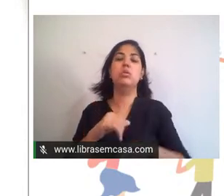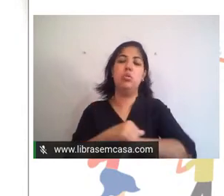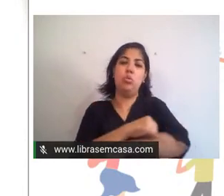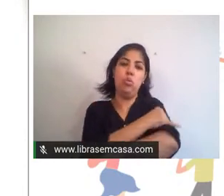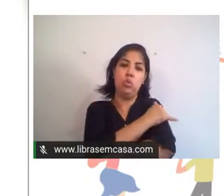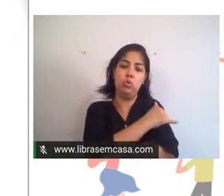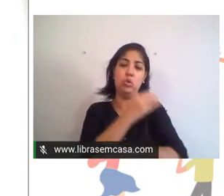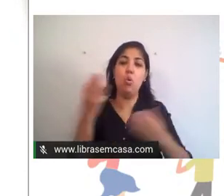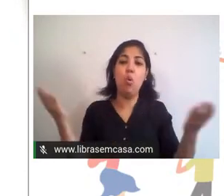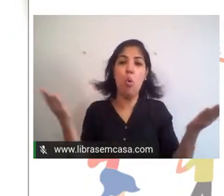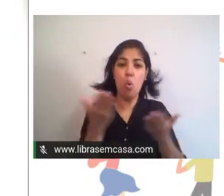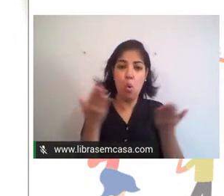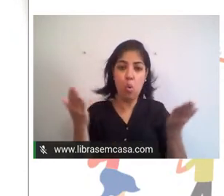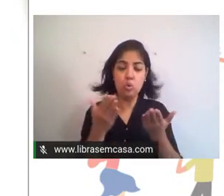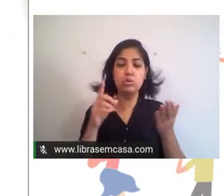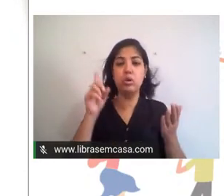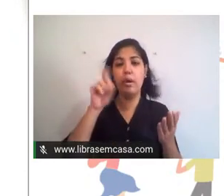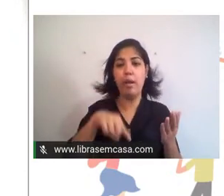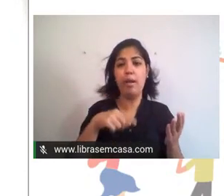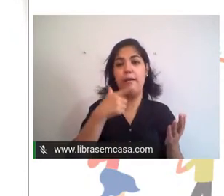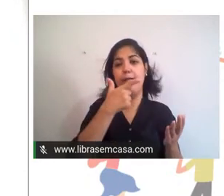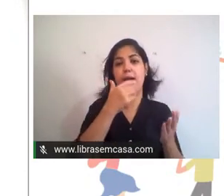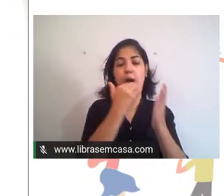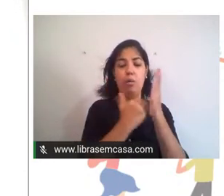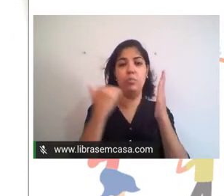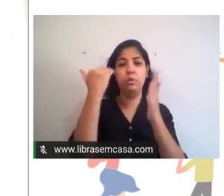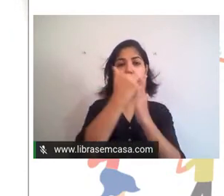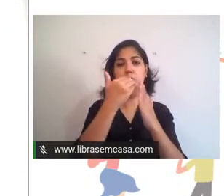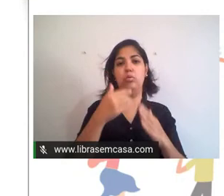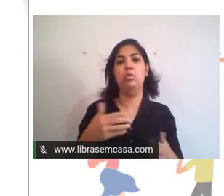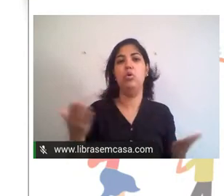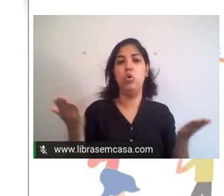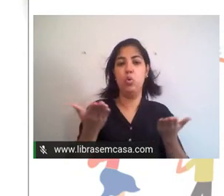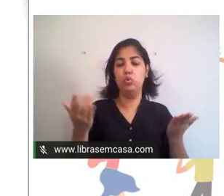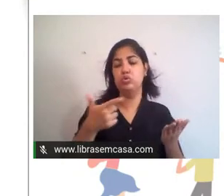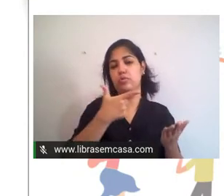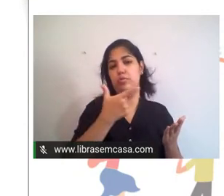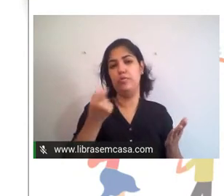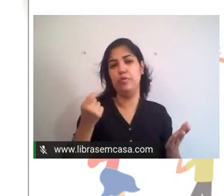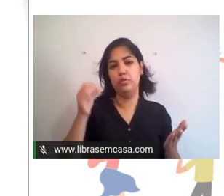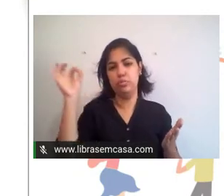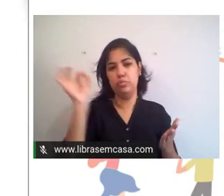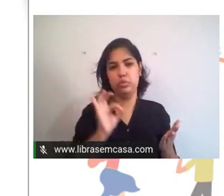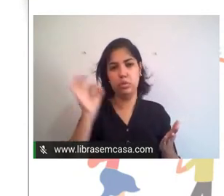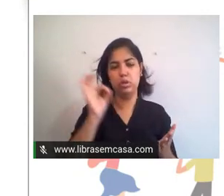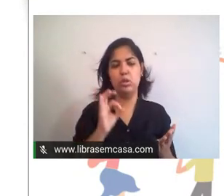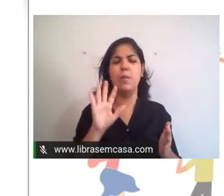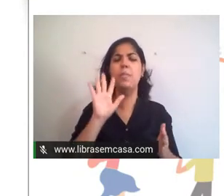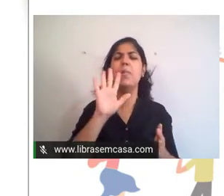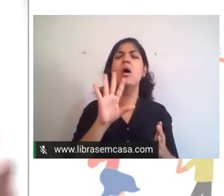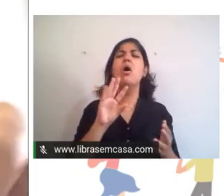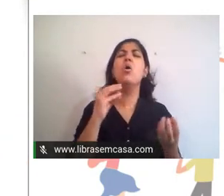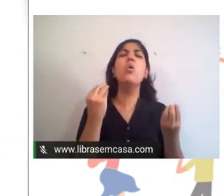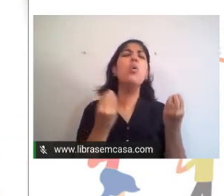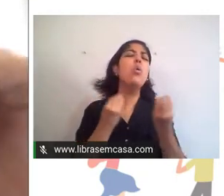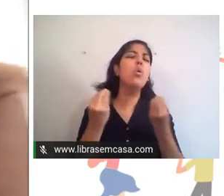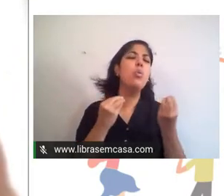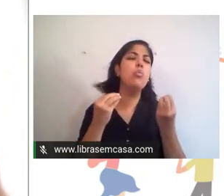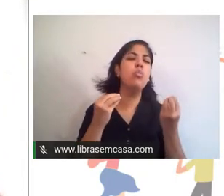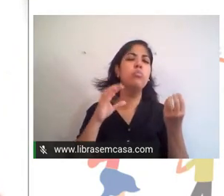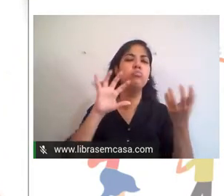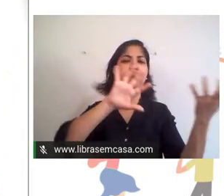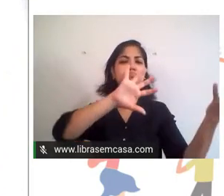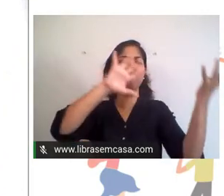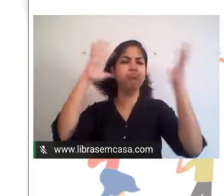27%. E como que as mudanças climáticas, a crise climática pode agravar não só